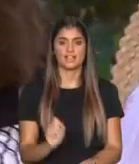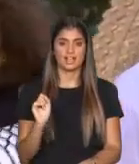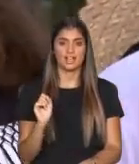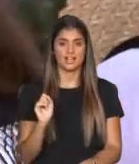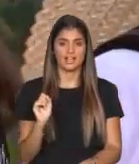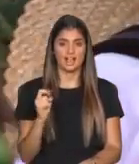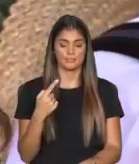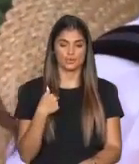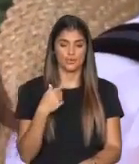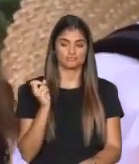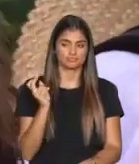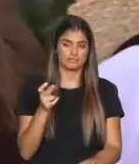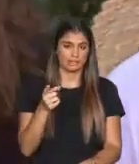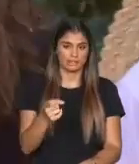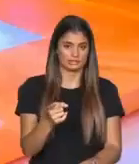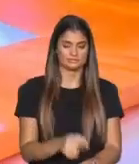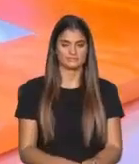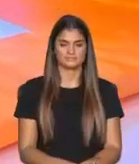acabo.